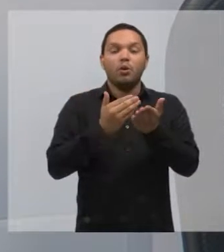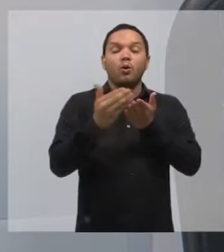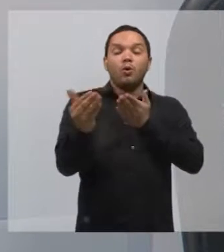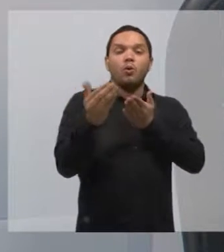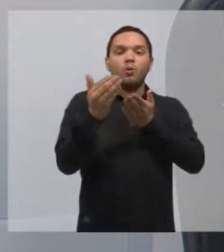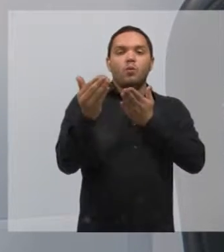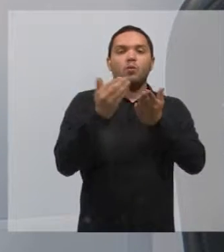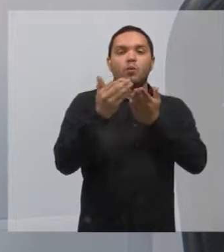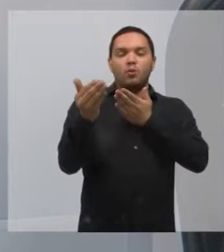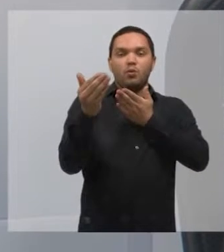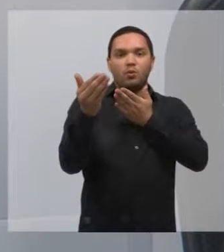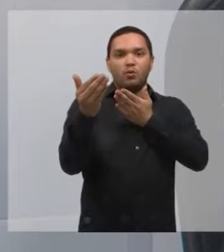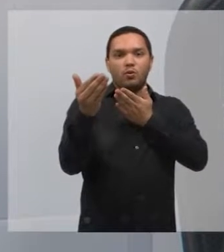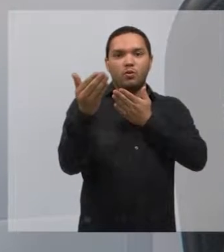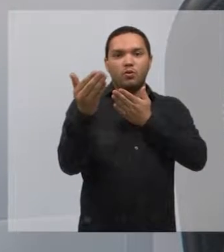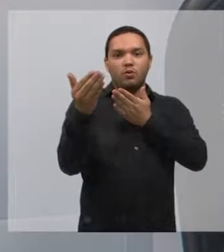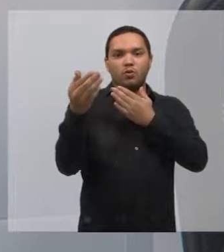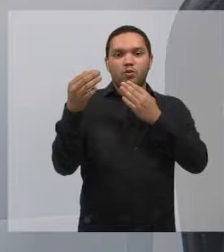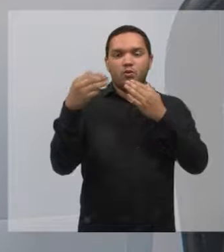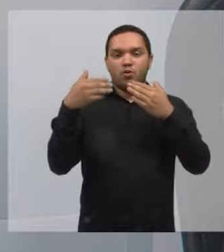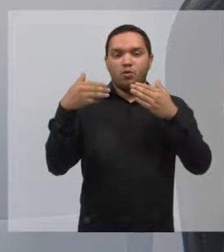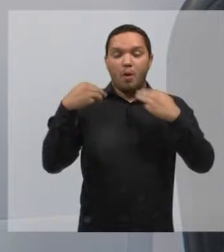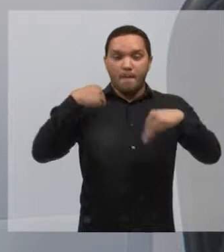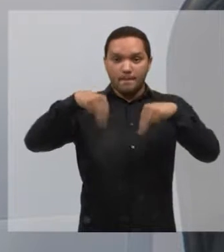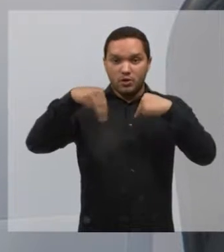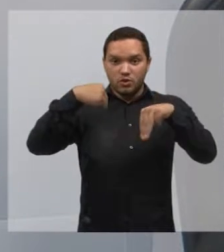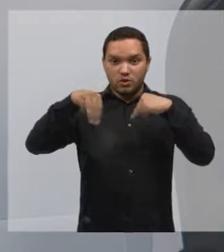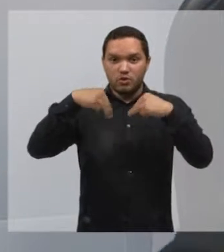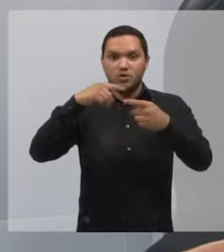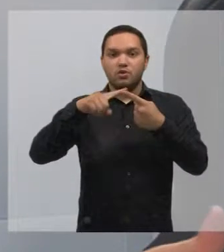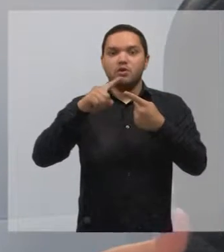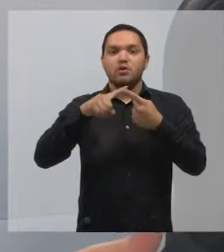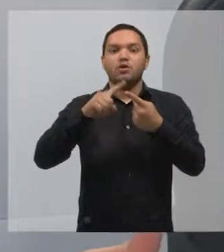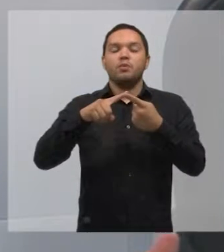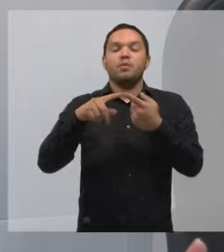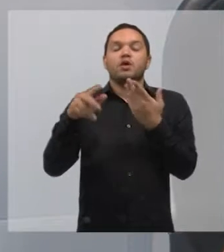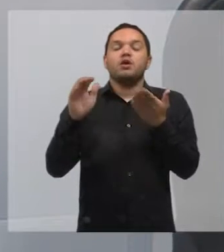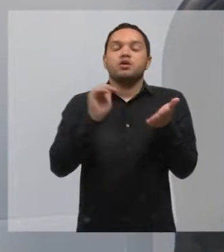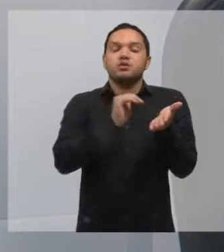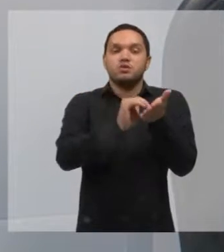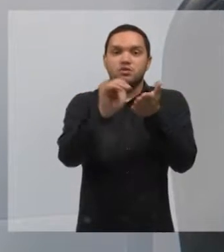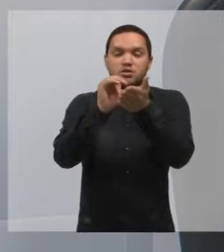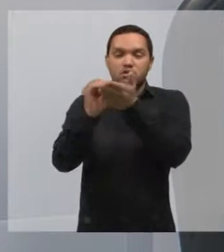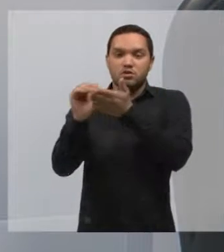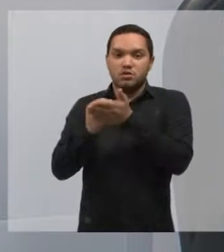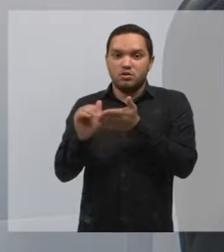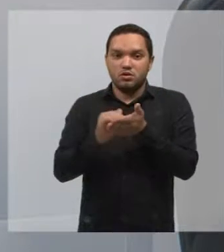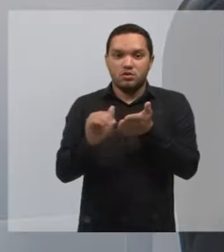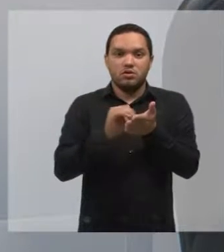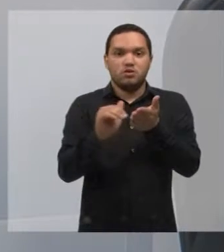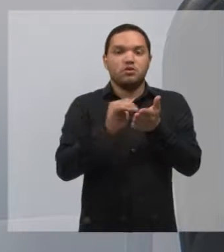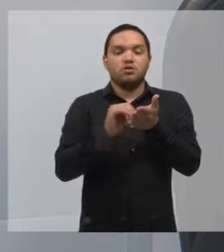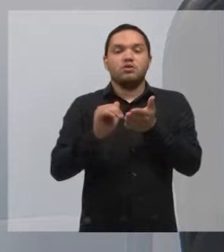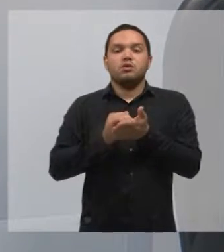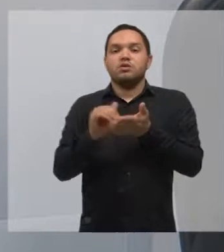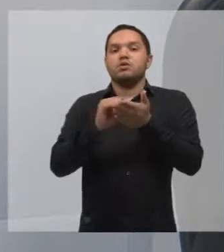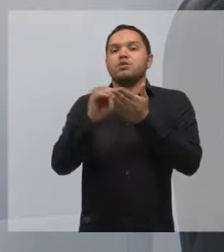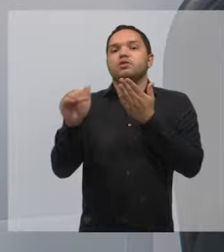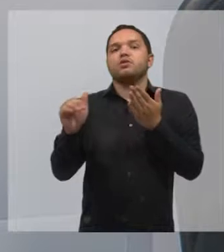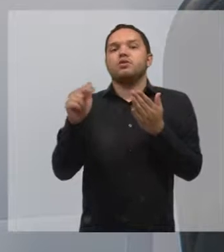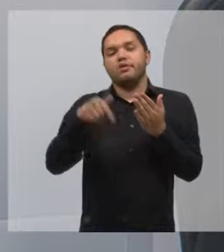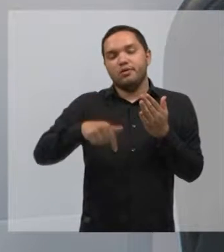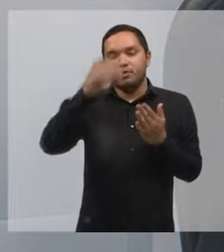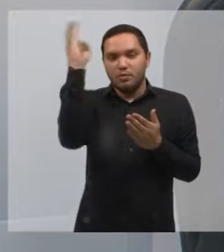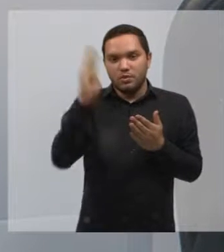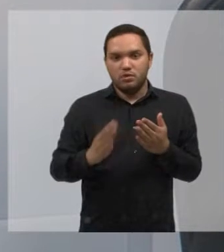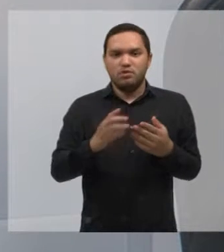diálogo com os ministros e parte do secretariado que hoje comanda a nação. Por que é